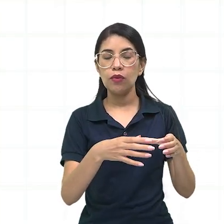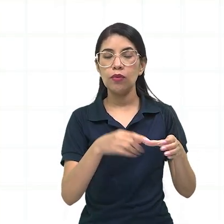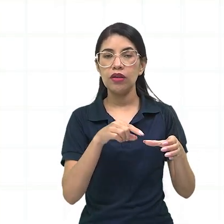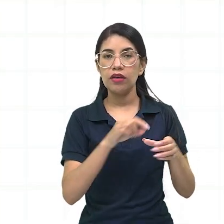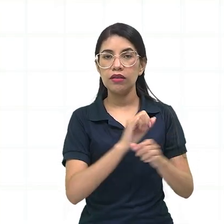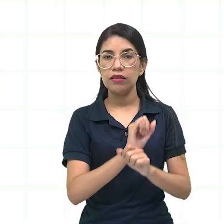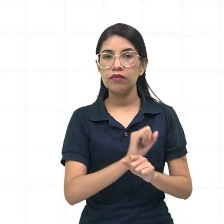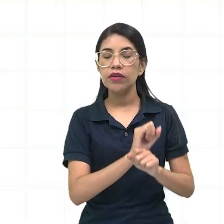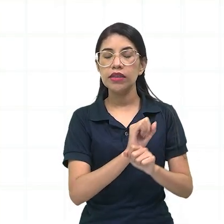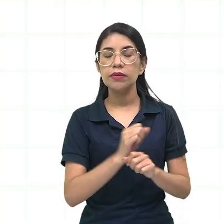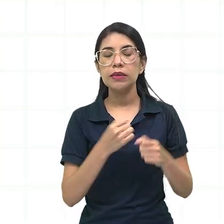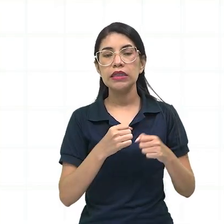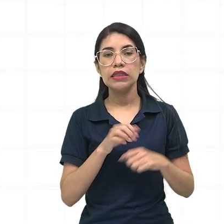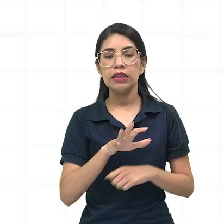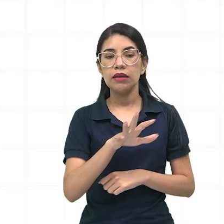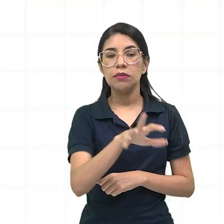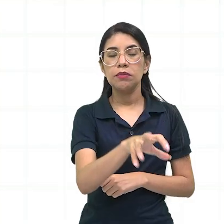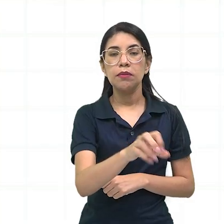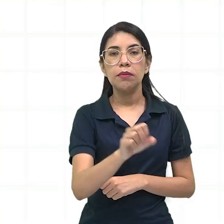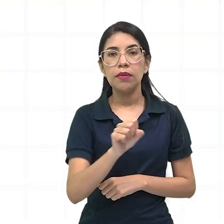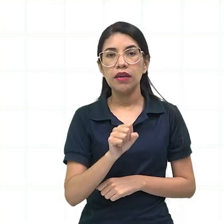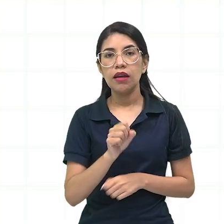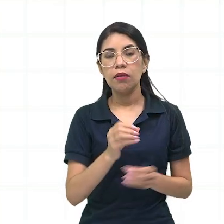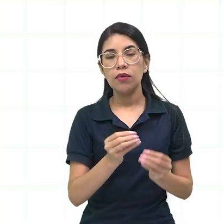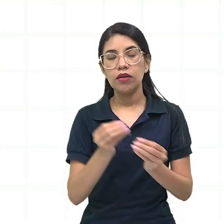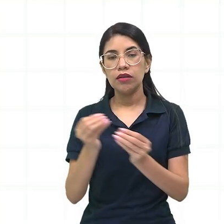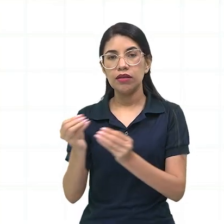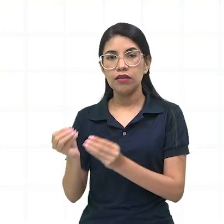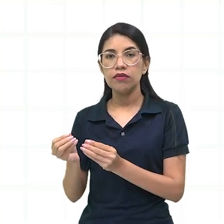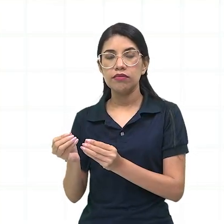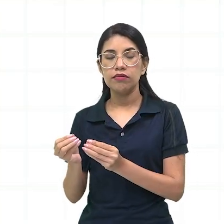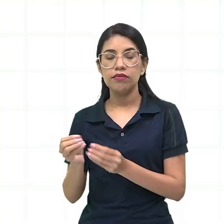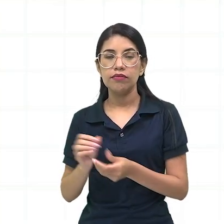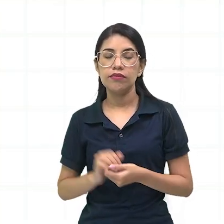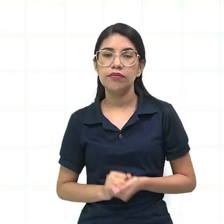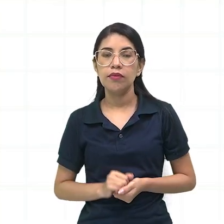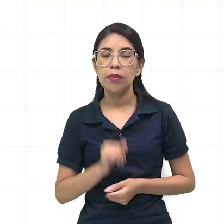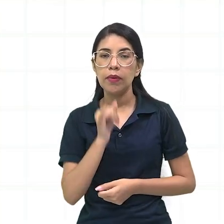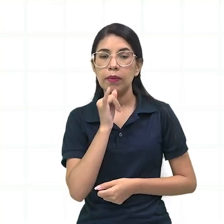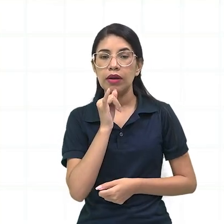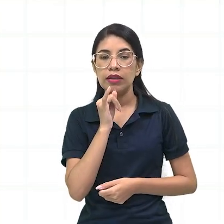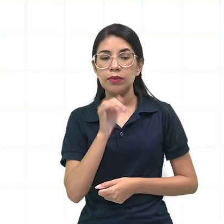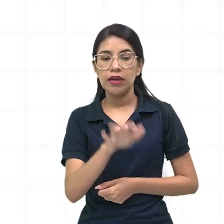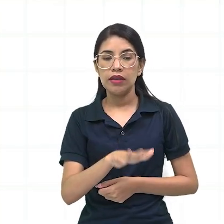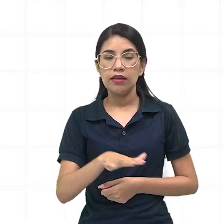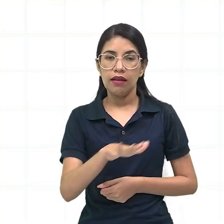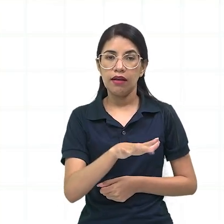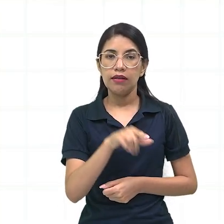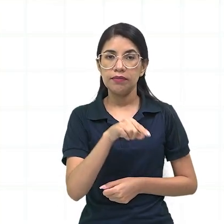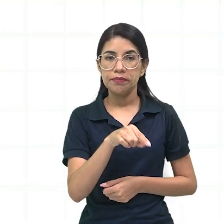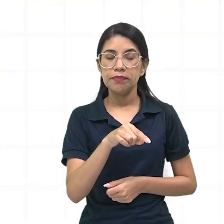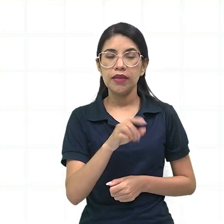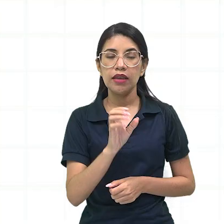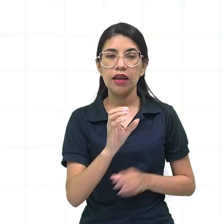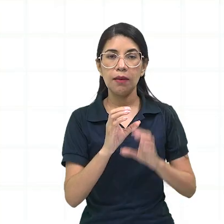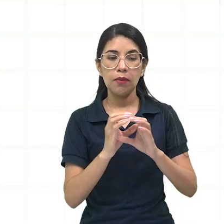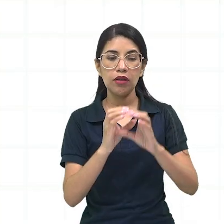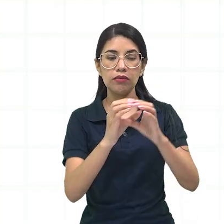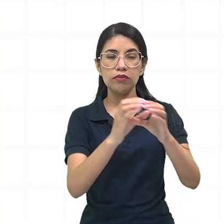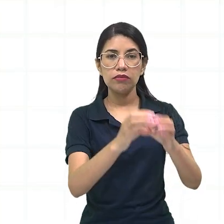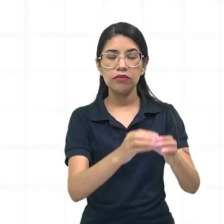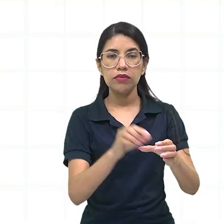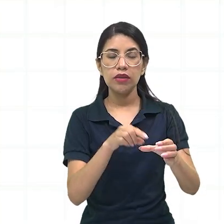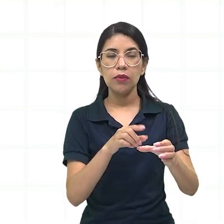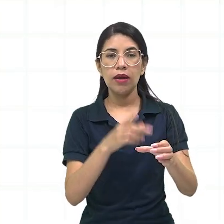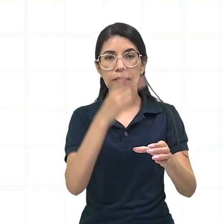defensivo têm que ir atrás, né? Então, por exemplo, nesse ponto aqui que caiu a bola, o mais correto seria quem está